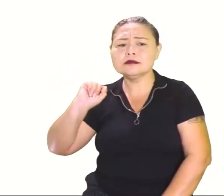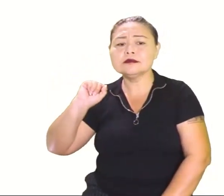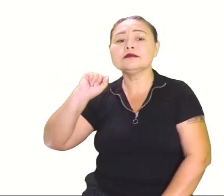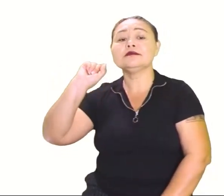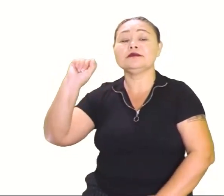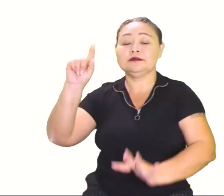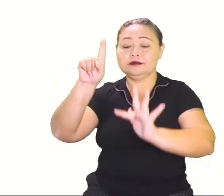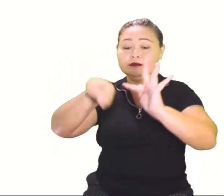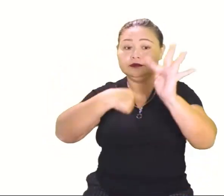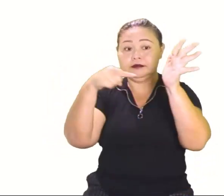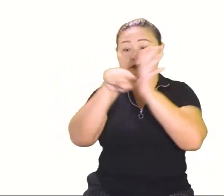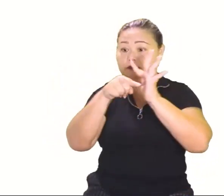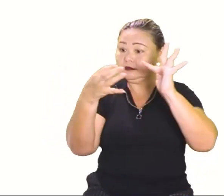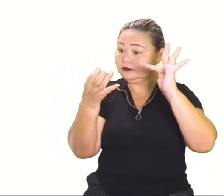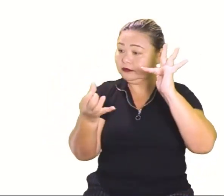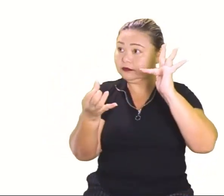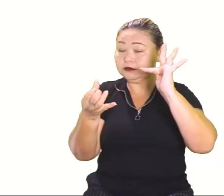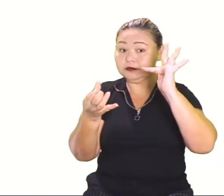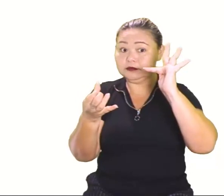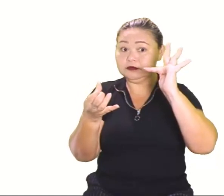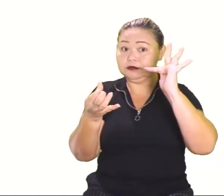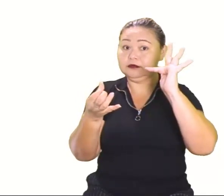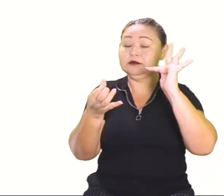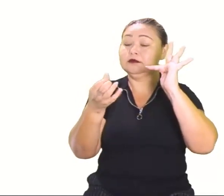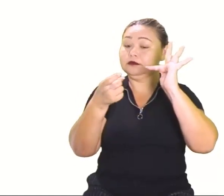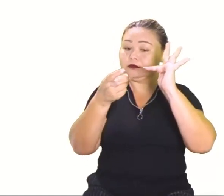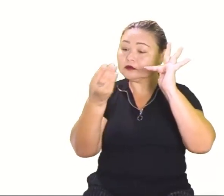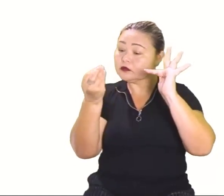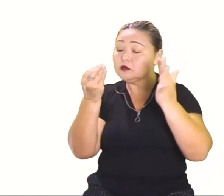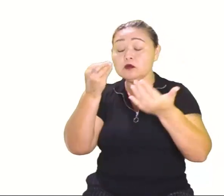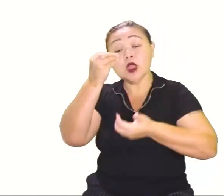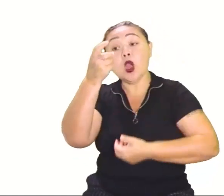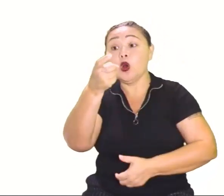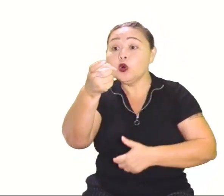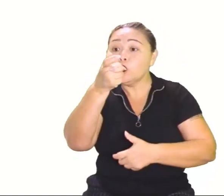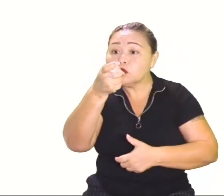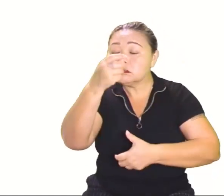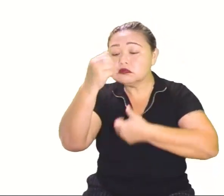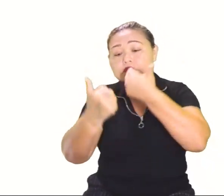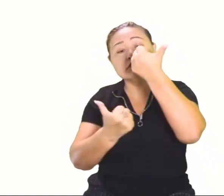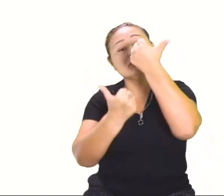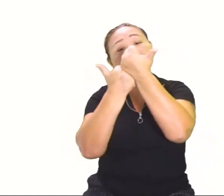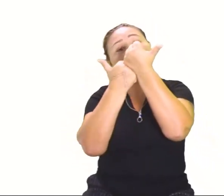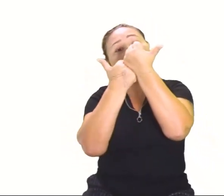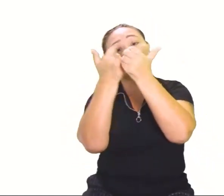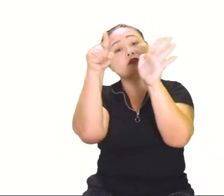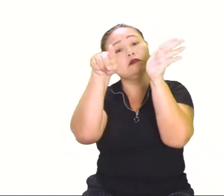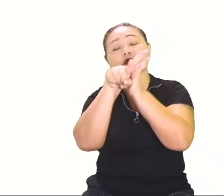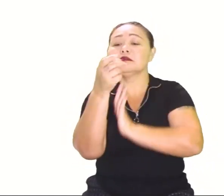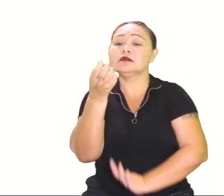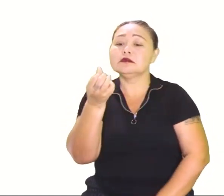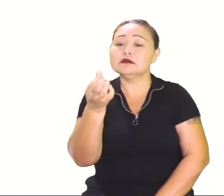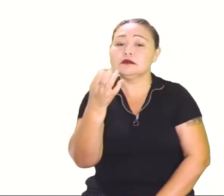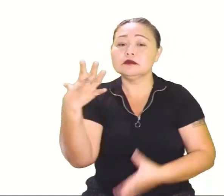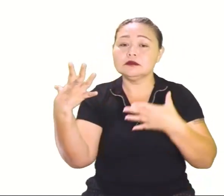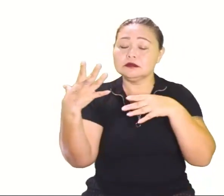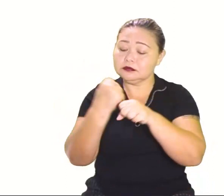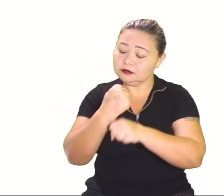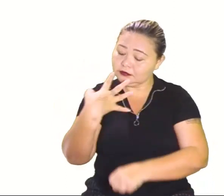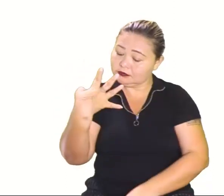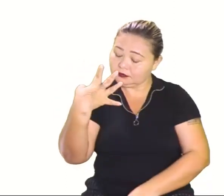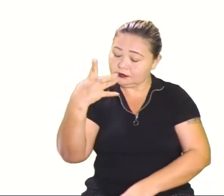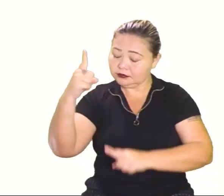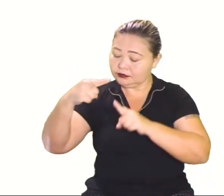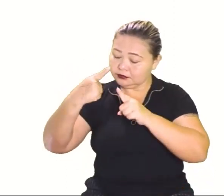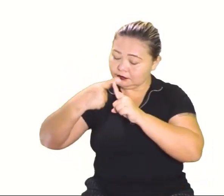de f de menos 6. 6. Então, no lugar do x, nós vamos colocar Menos 6. menos 6 mais 4.